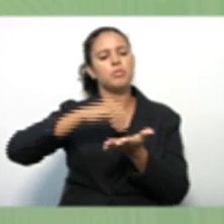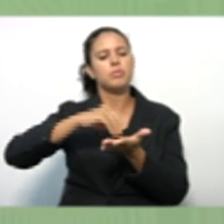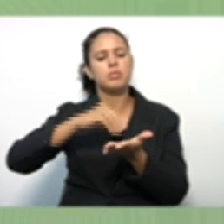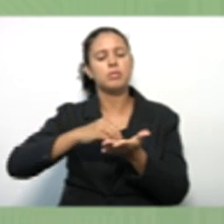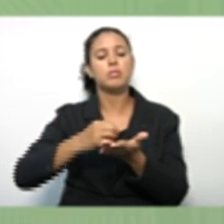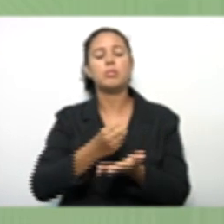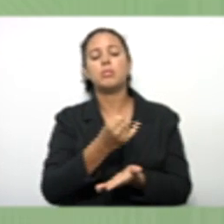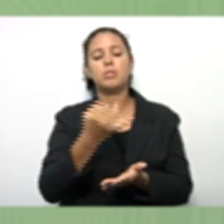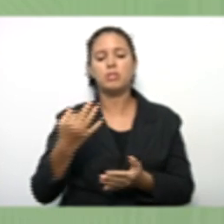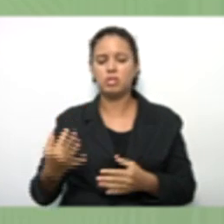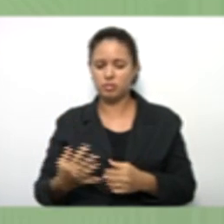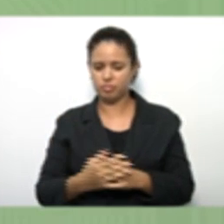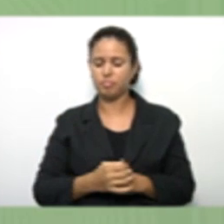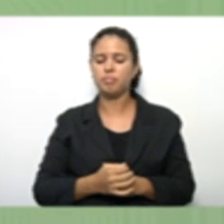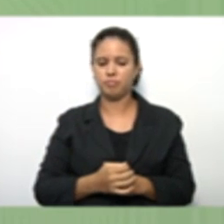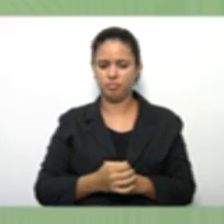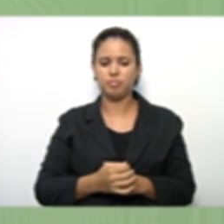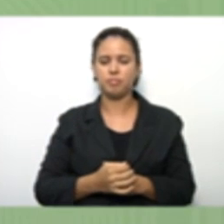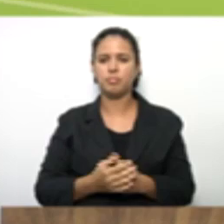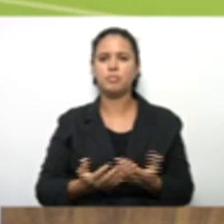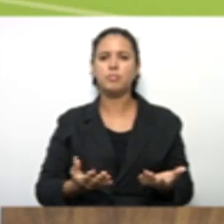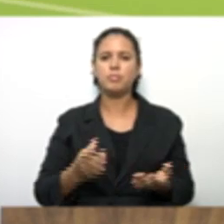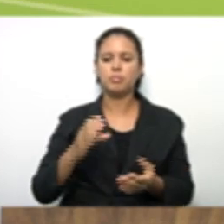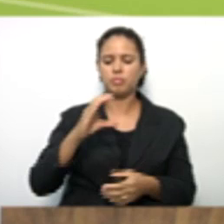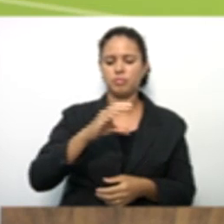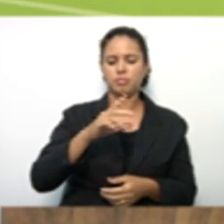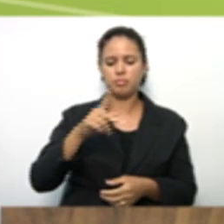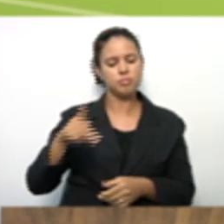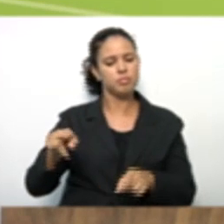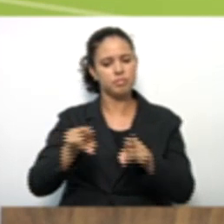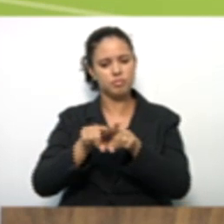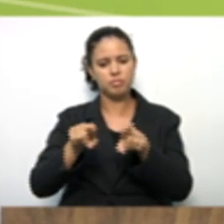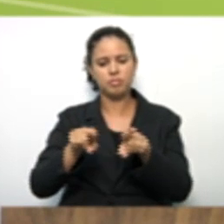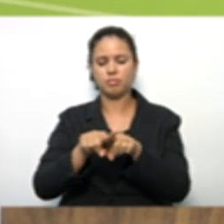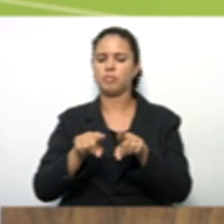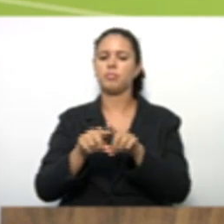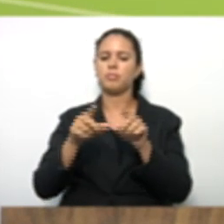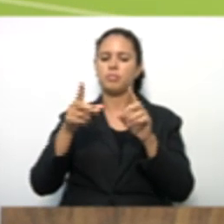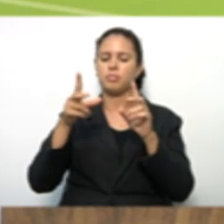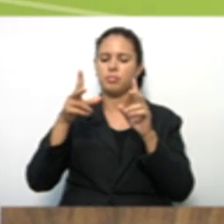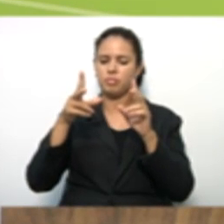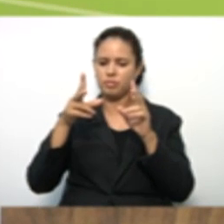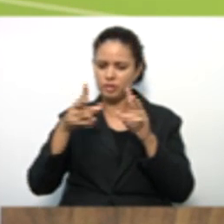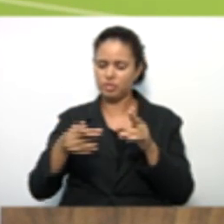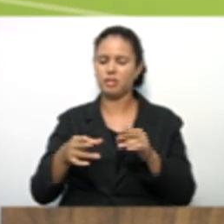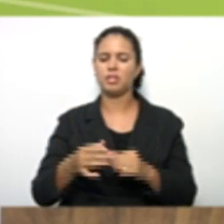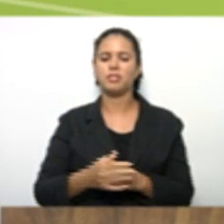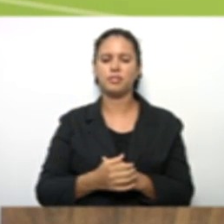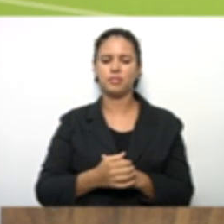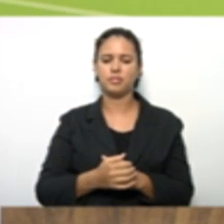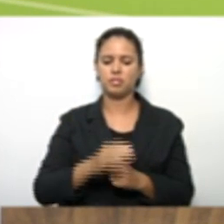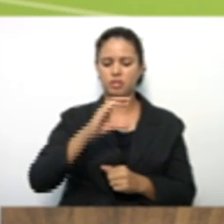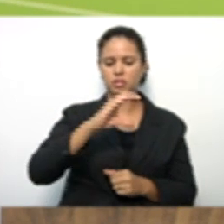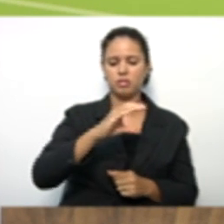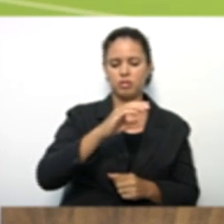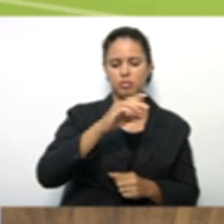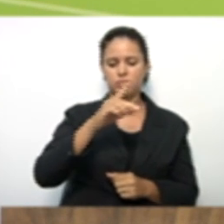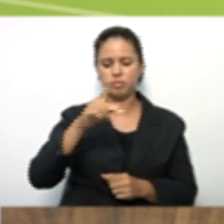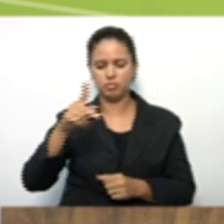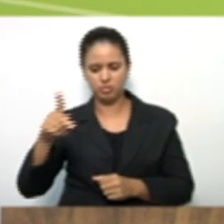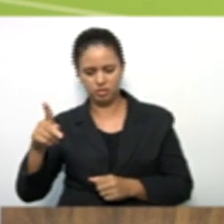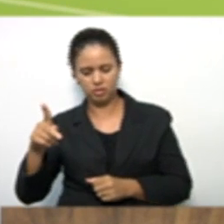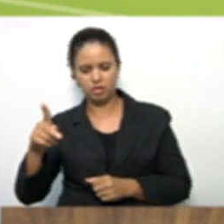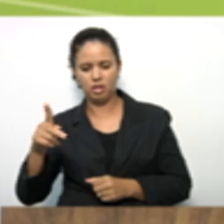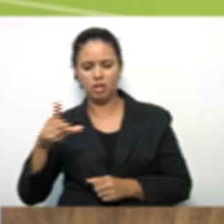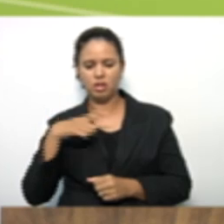né, professora? E assim funciona com todos, né? A gente tem a parte positiva, que além de ser, agora a gente conhece que o nome é ativo, e nós